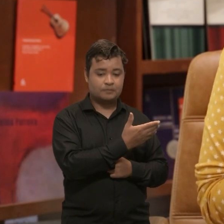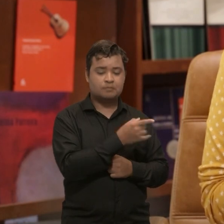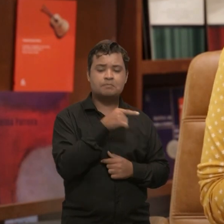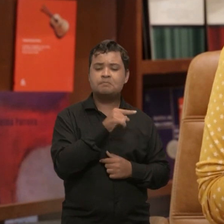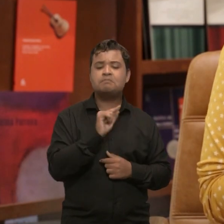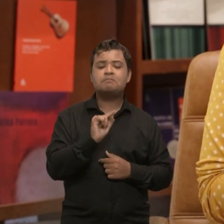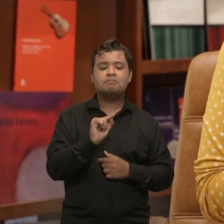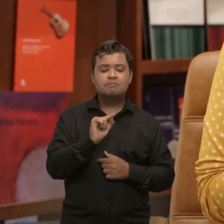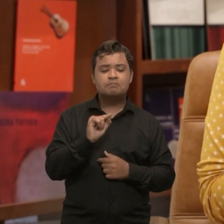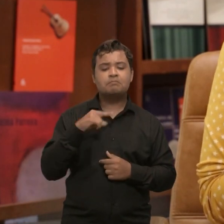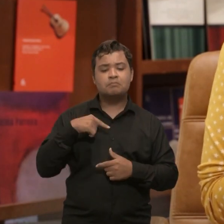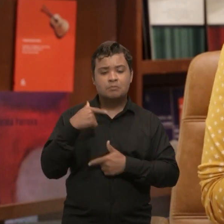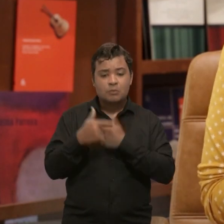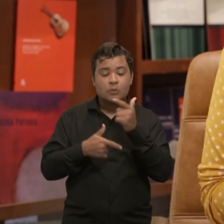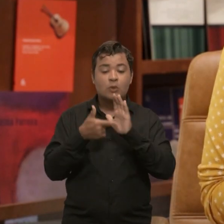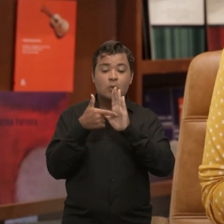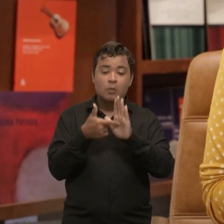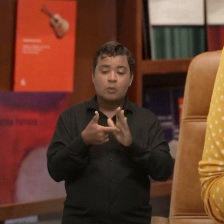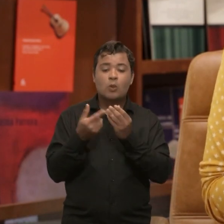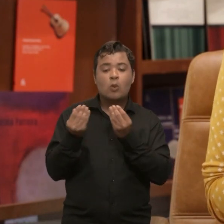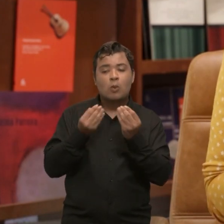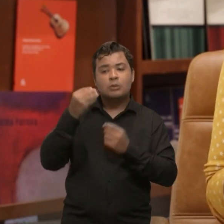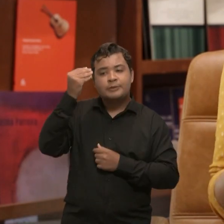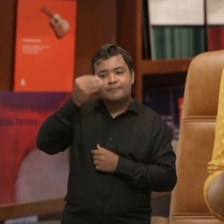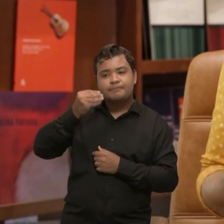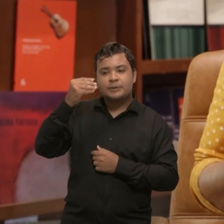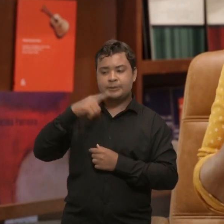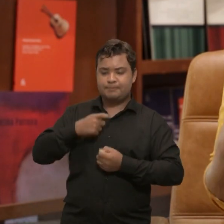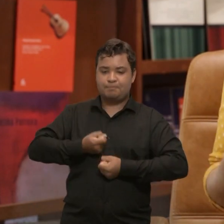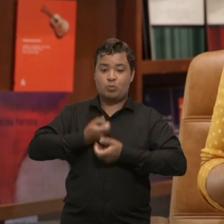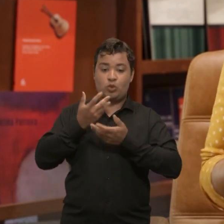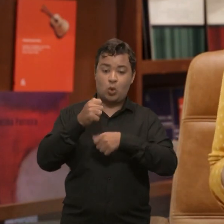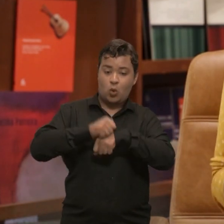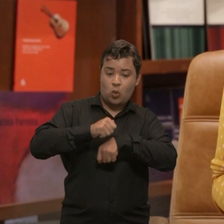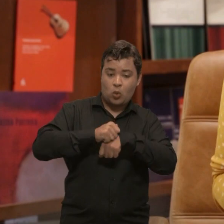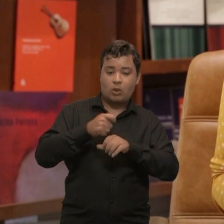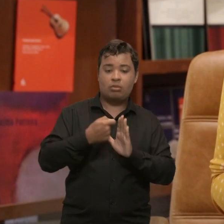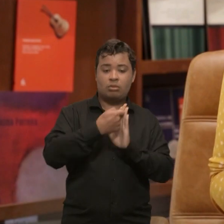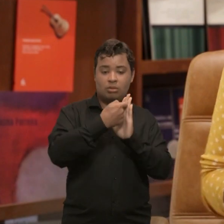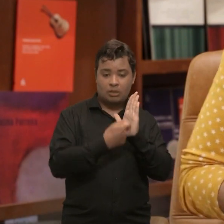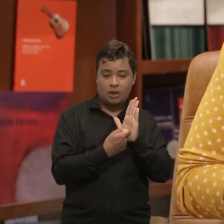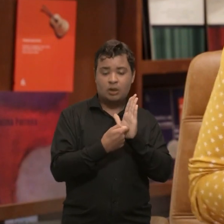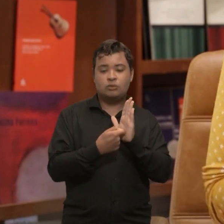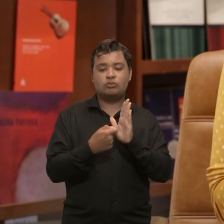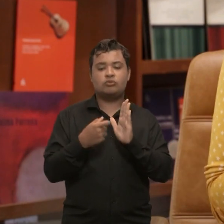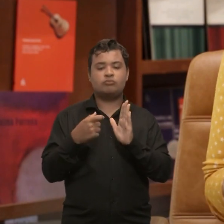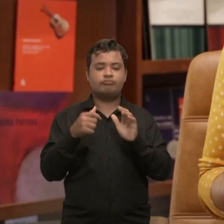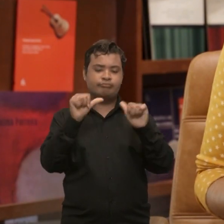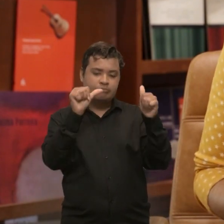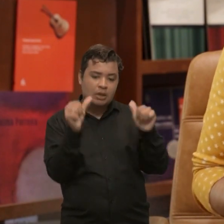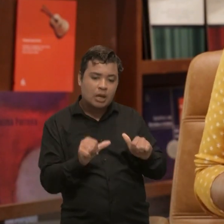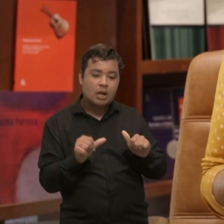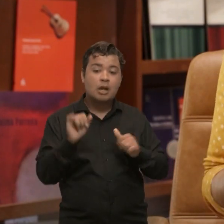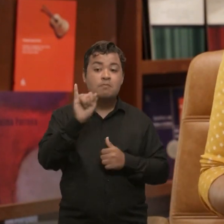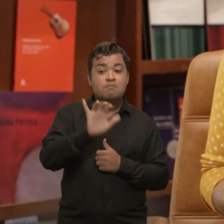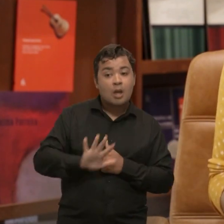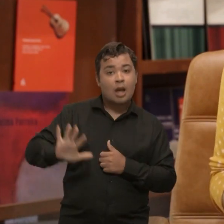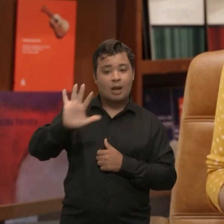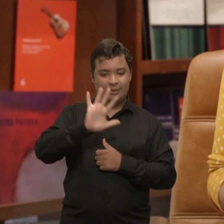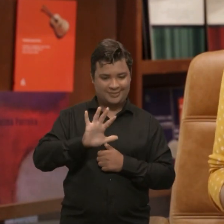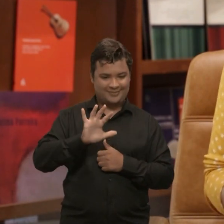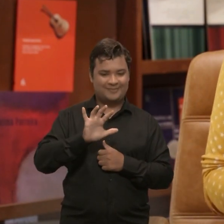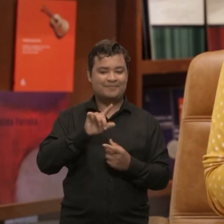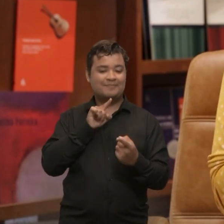recupera experiências com poesia concreta, unindo texto, forma e imagem. O objetivo é desenvolver a criatividade